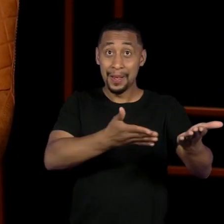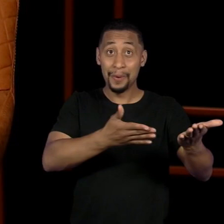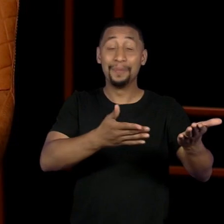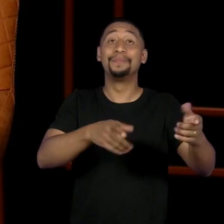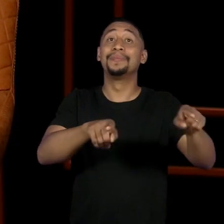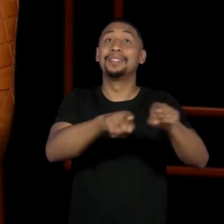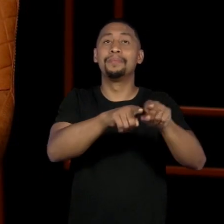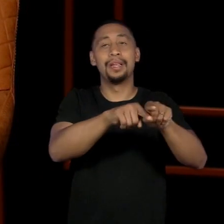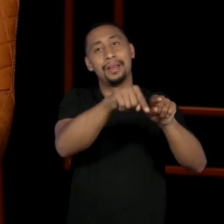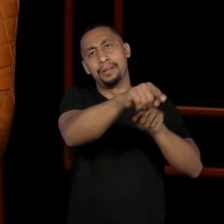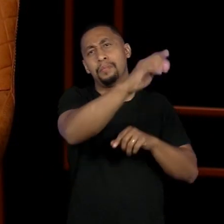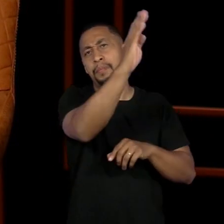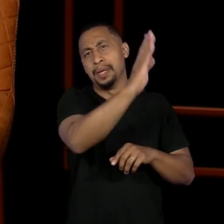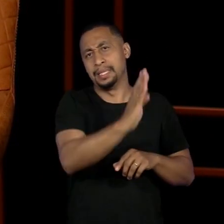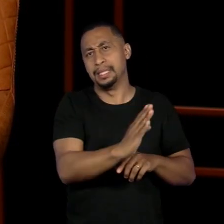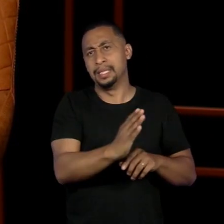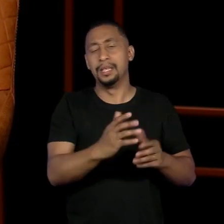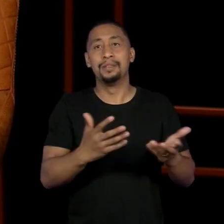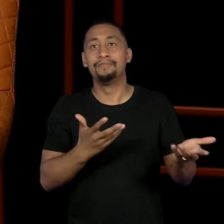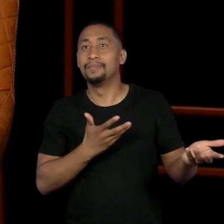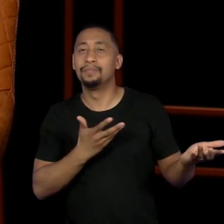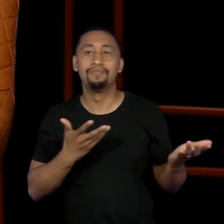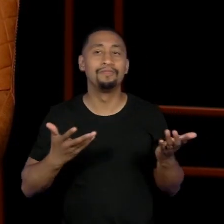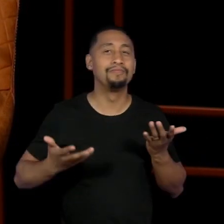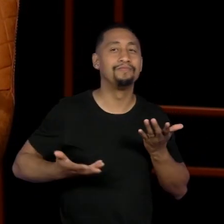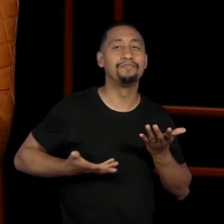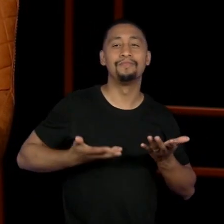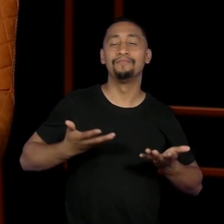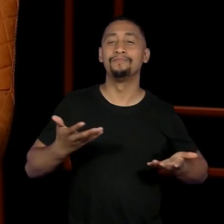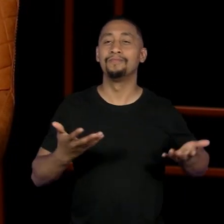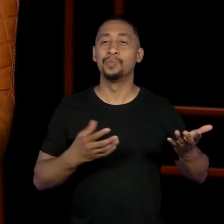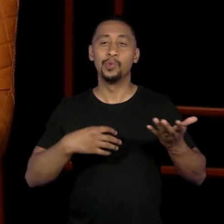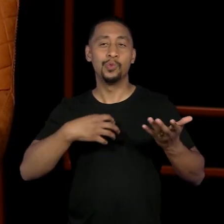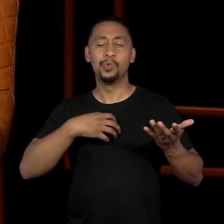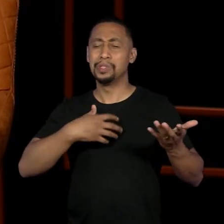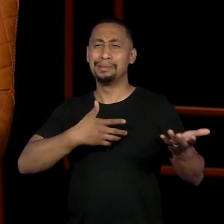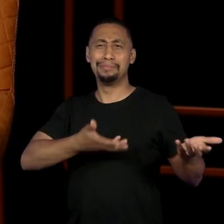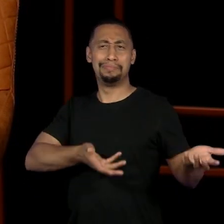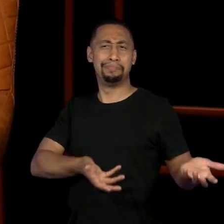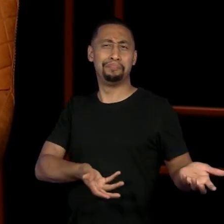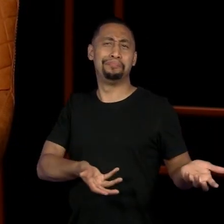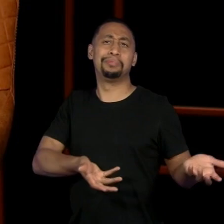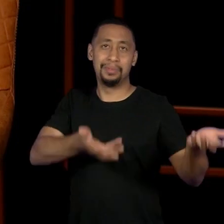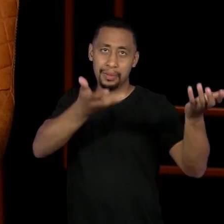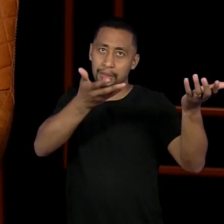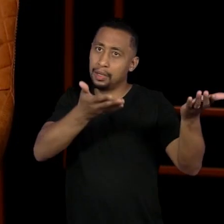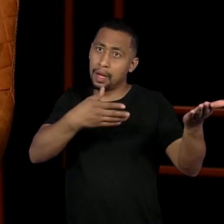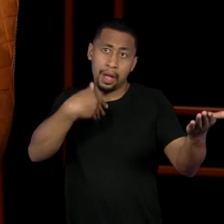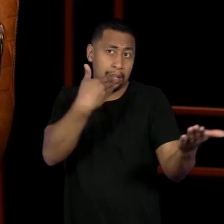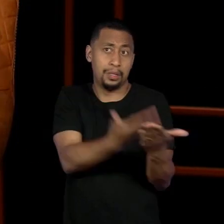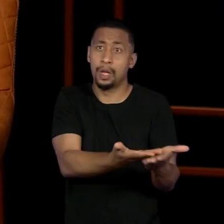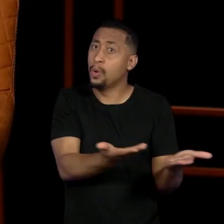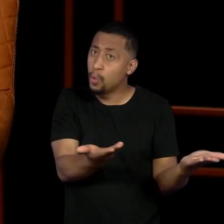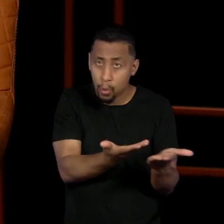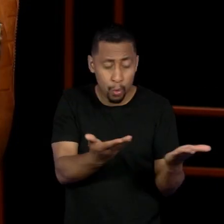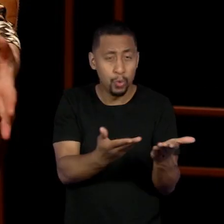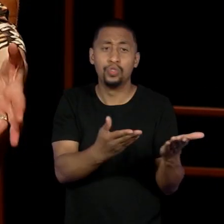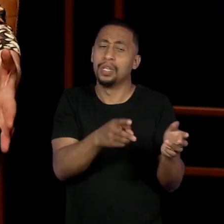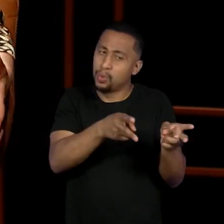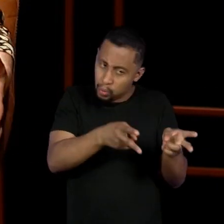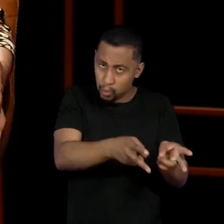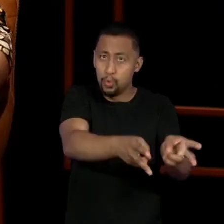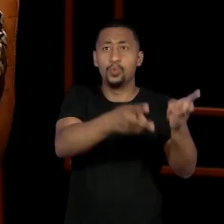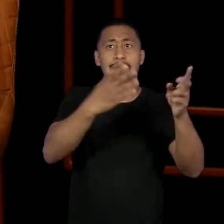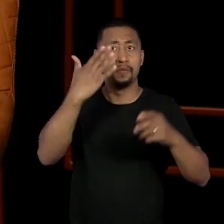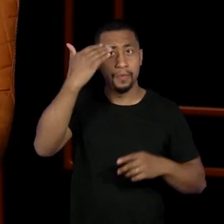dela ser brasileira e de interpretar de uma forma gloriosa a música, não é? Que é o carro-chefe até hoje, ela termina todos os shows dela com o Bem Que